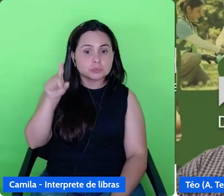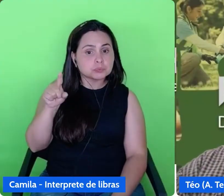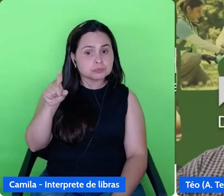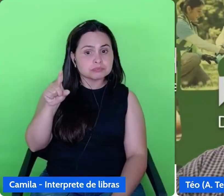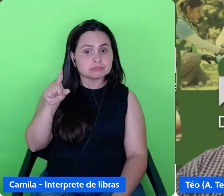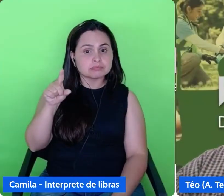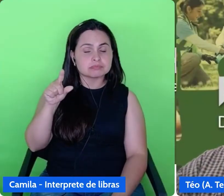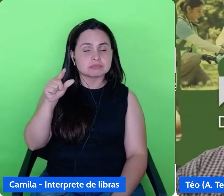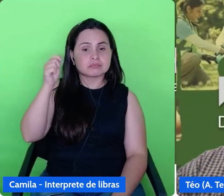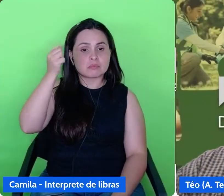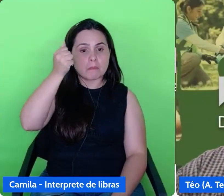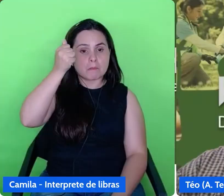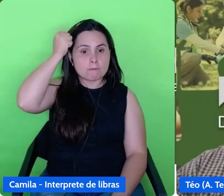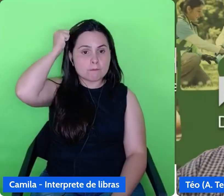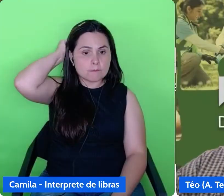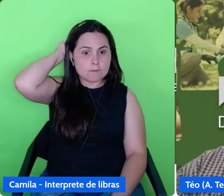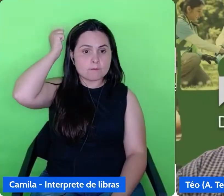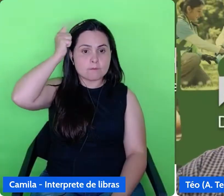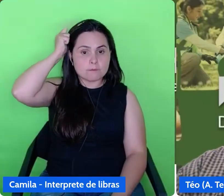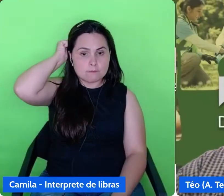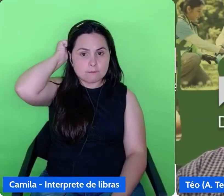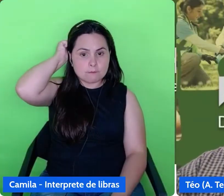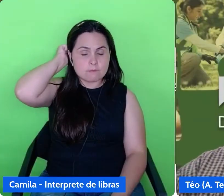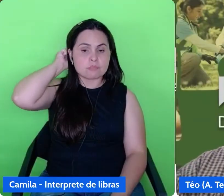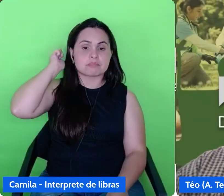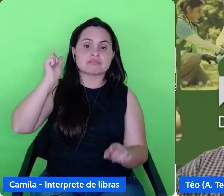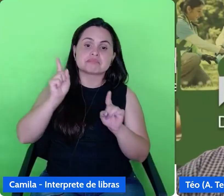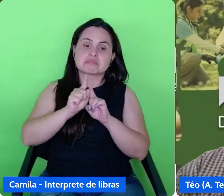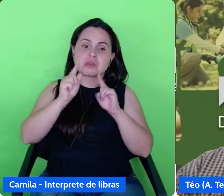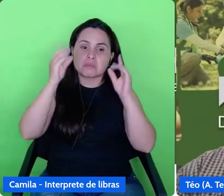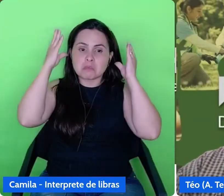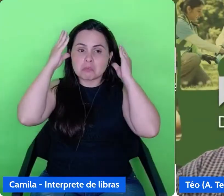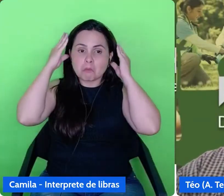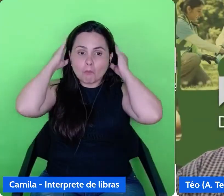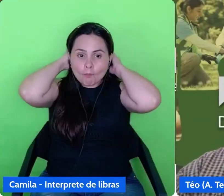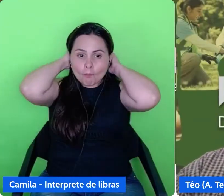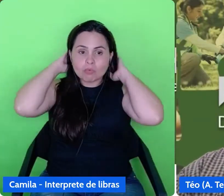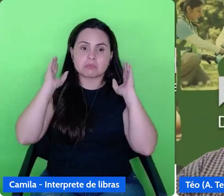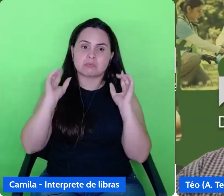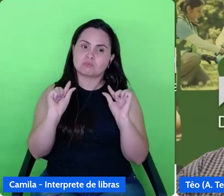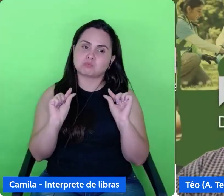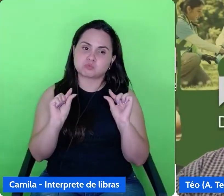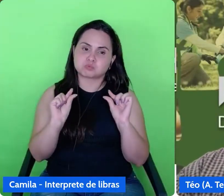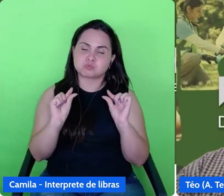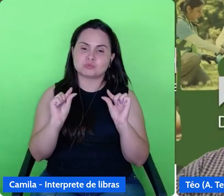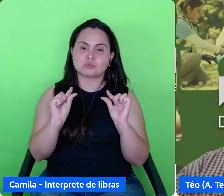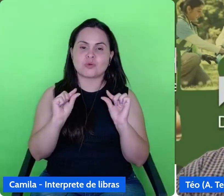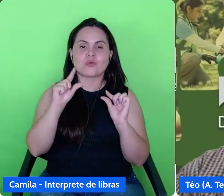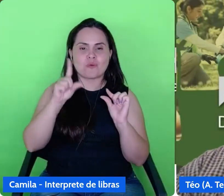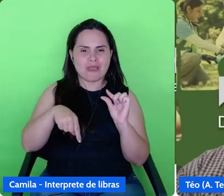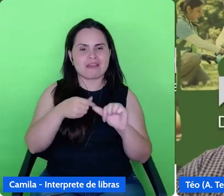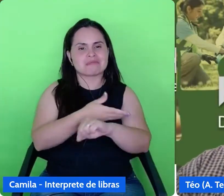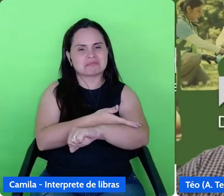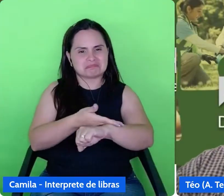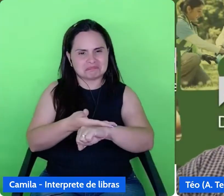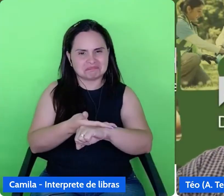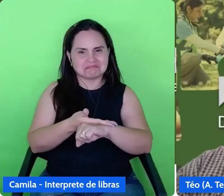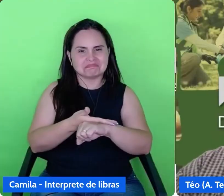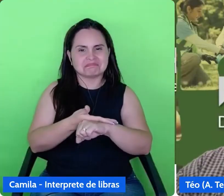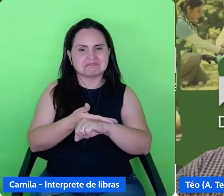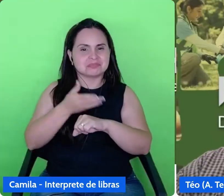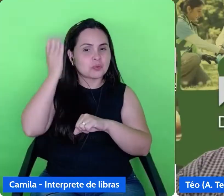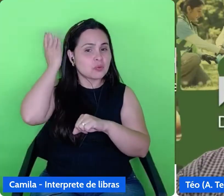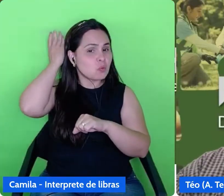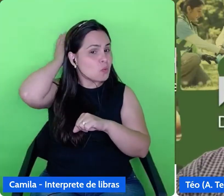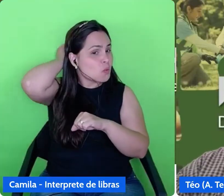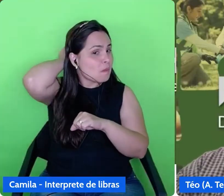sou calvo e tenho parte do cabelo, pouco cabelo que eu tenho na cabeça é grisalho. Uso um rabinho aqui que